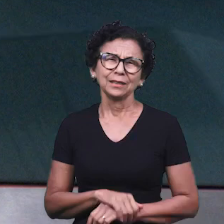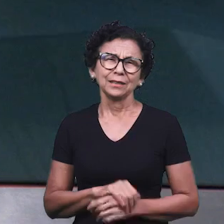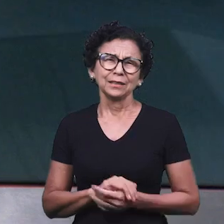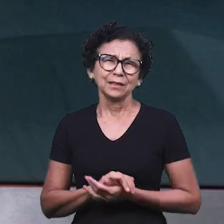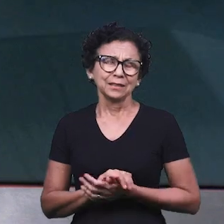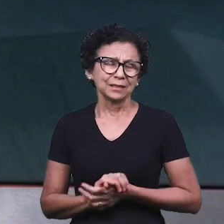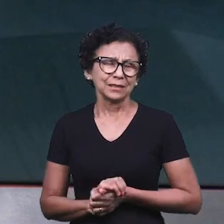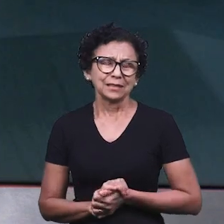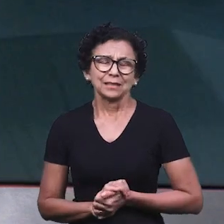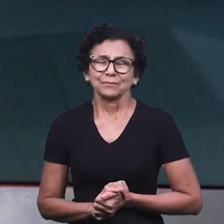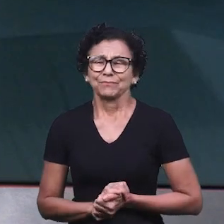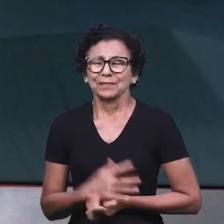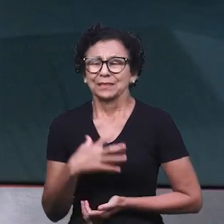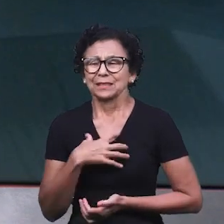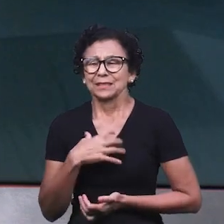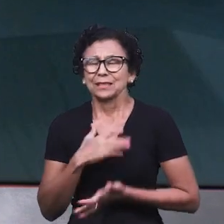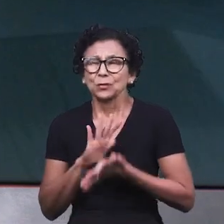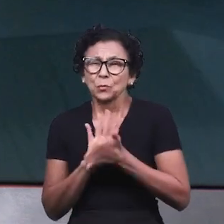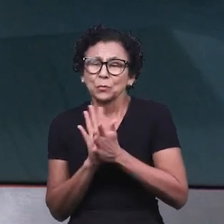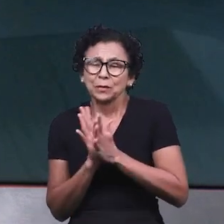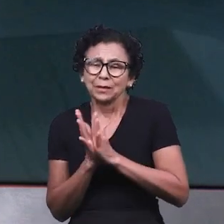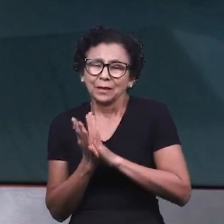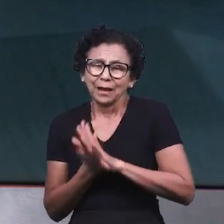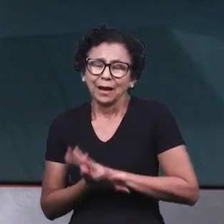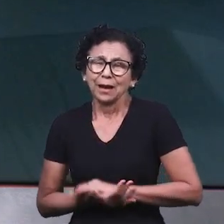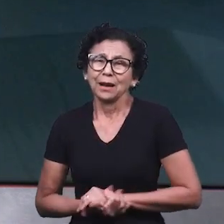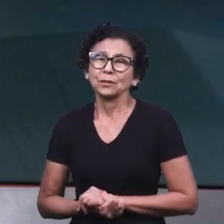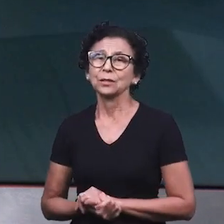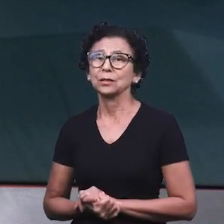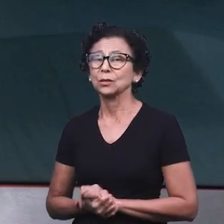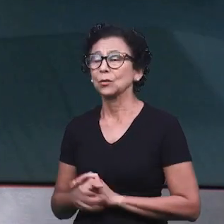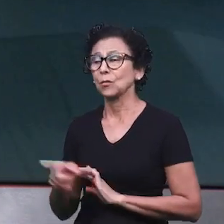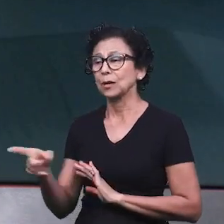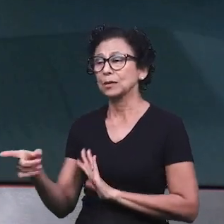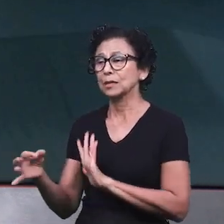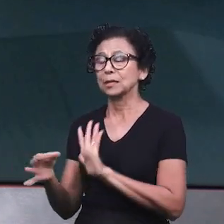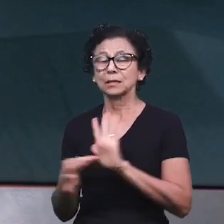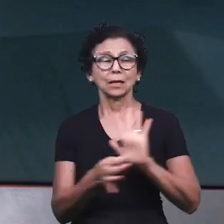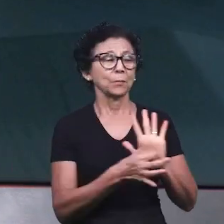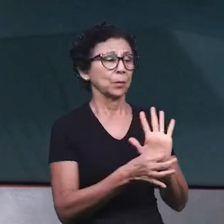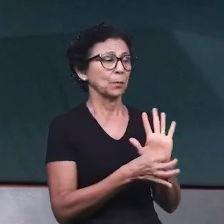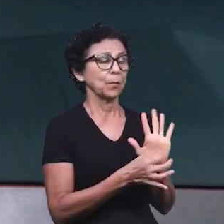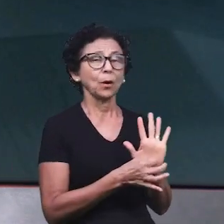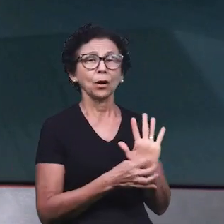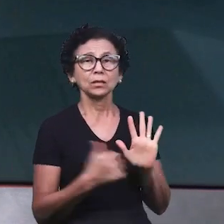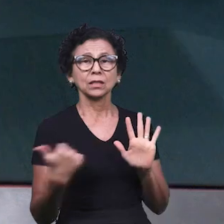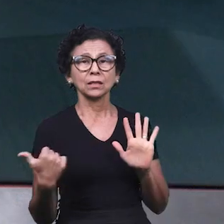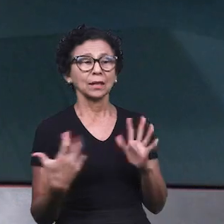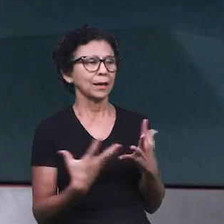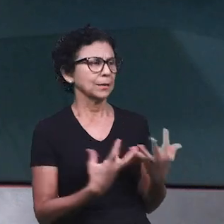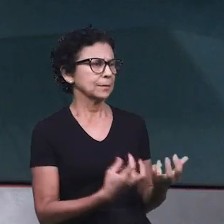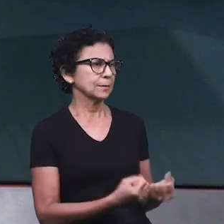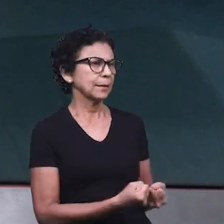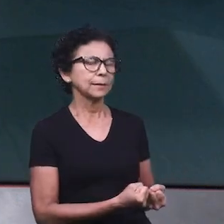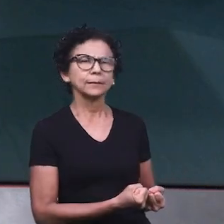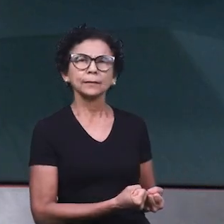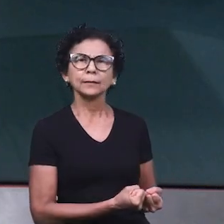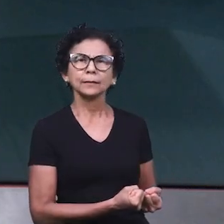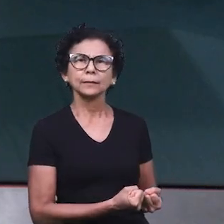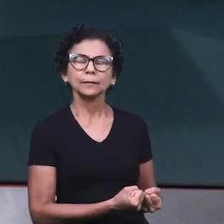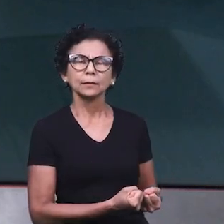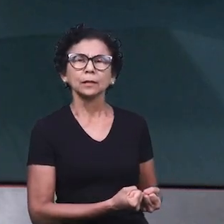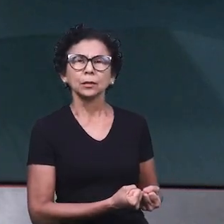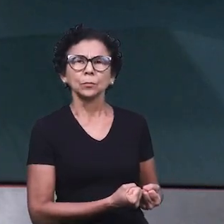não queria passar por aquilo, ele acaba aceitando uma proposta do credor, porque a partir